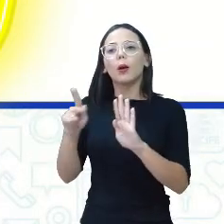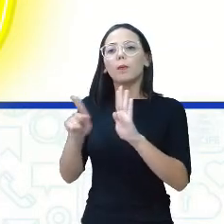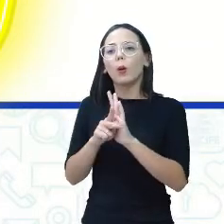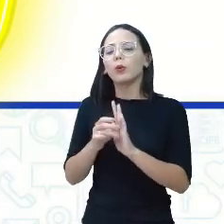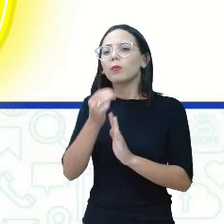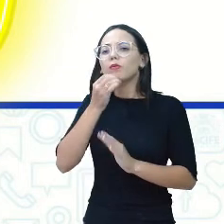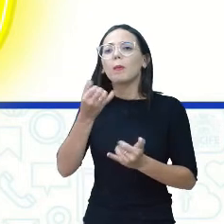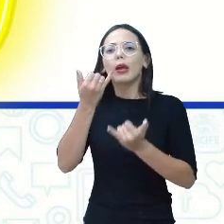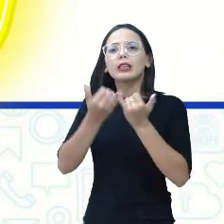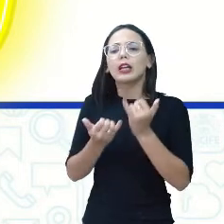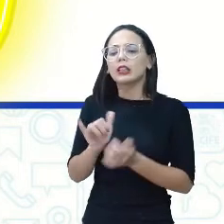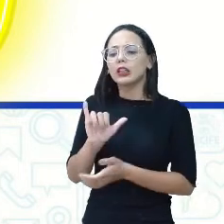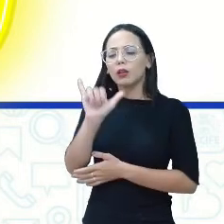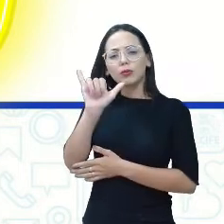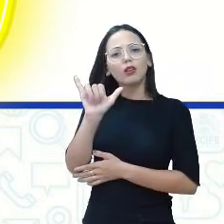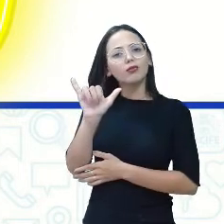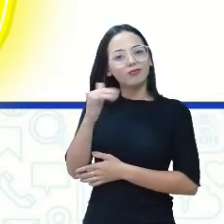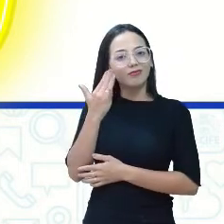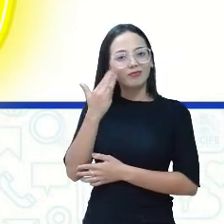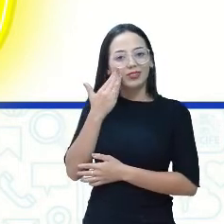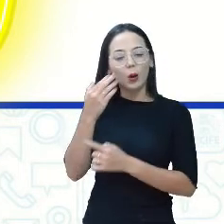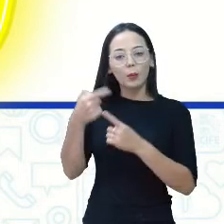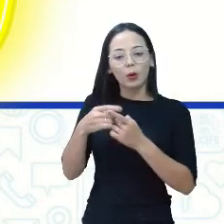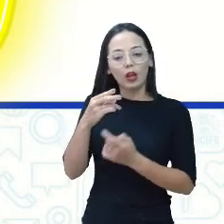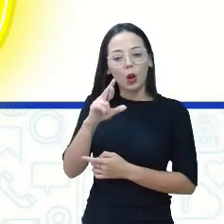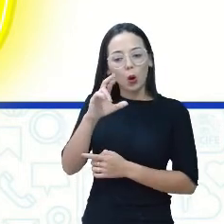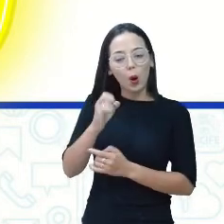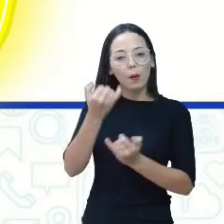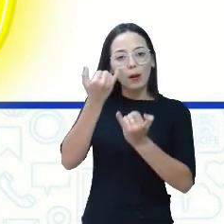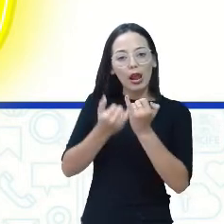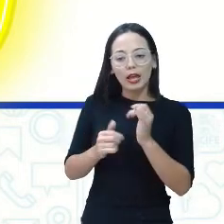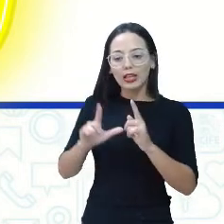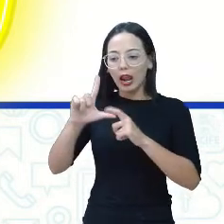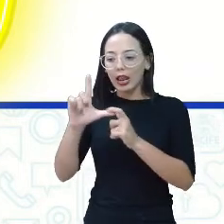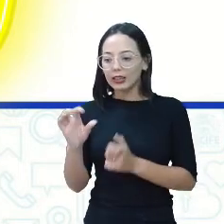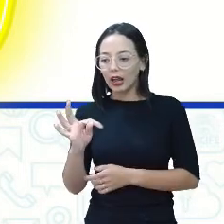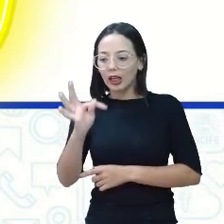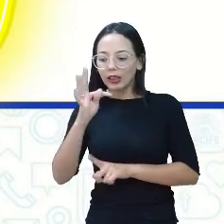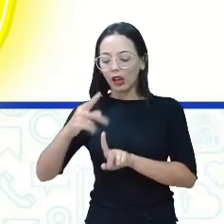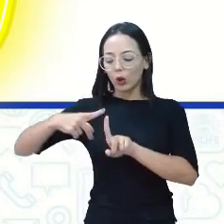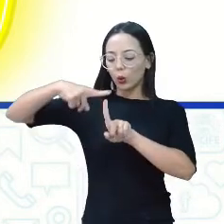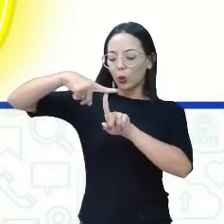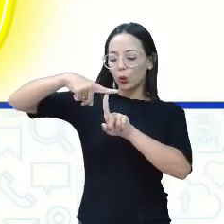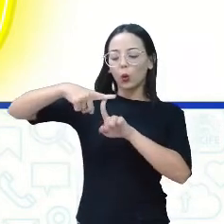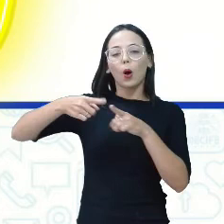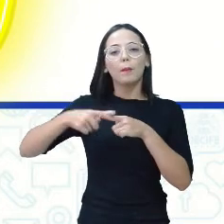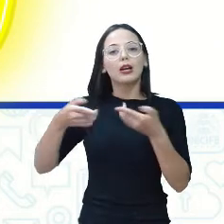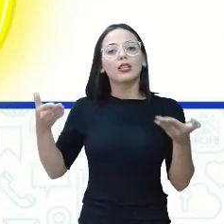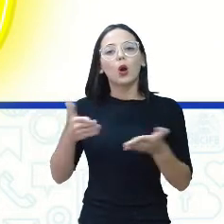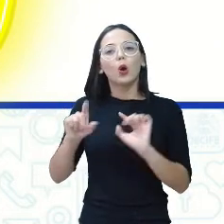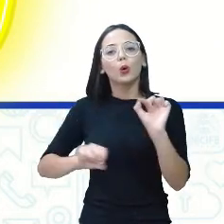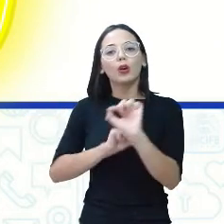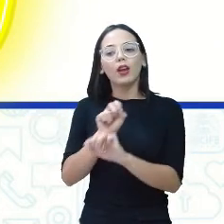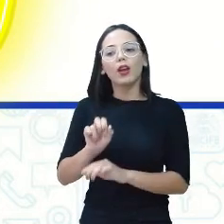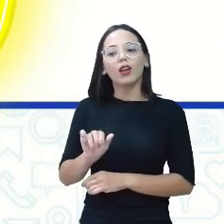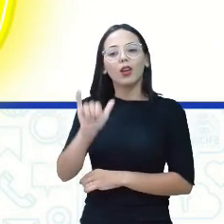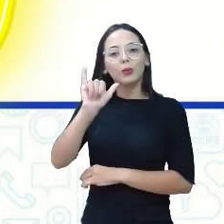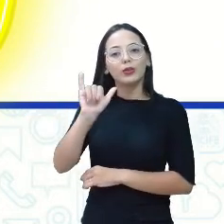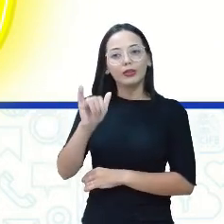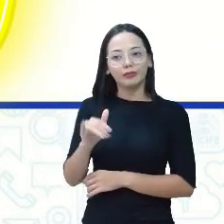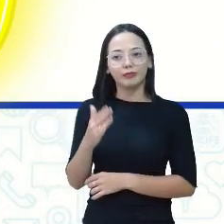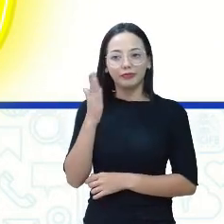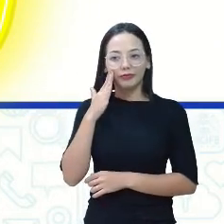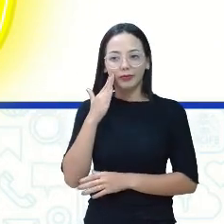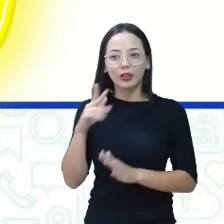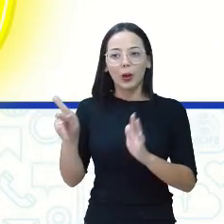não de T. Nós vimos que o de cobre é formato de T, o DIU de prata é formato de Y, como o de